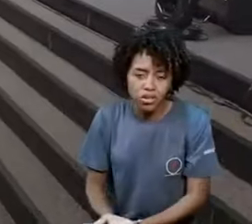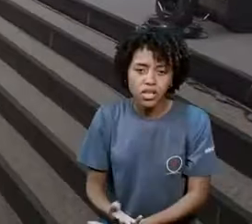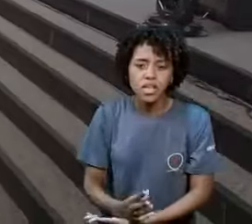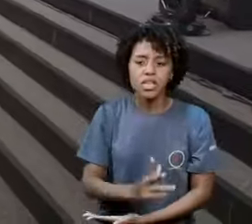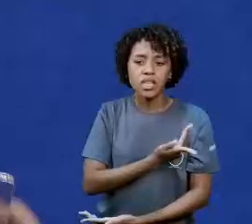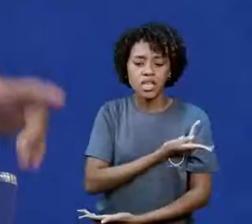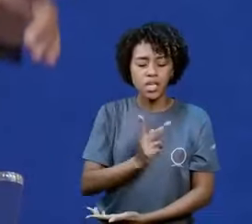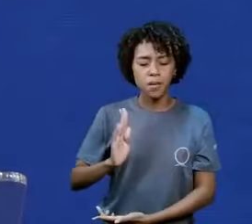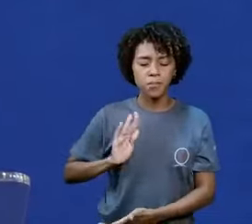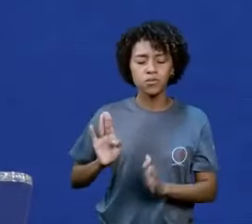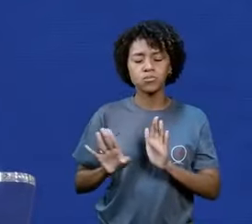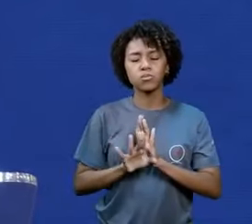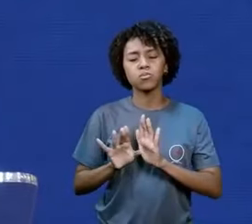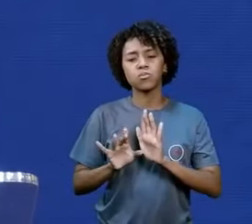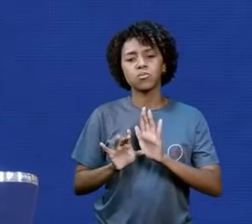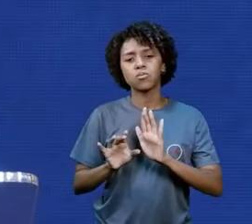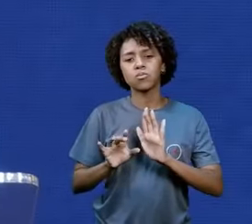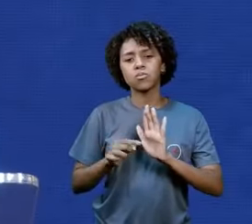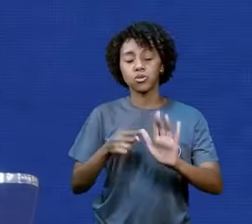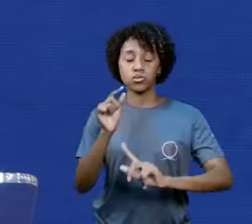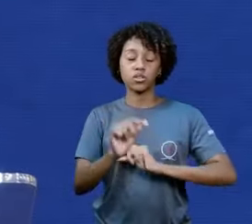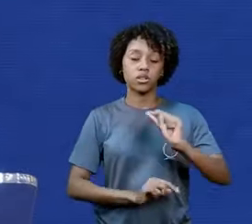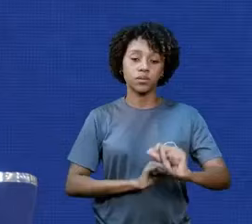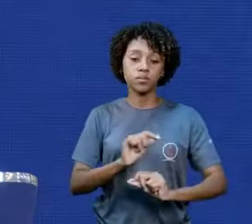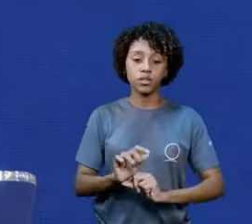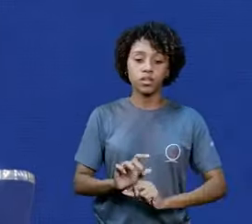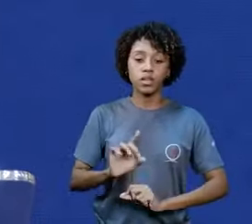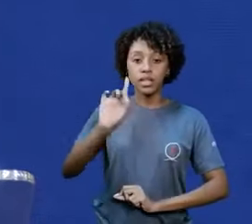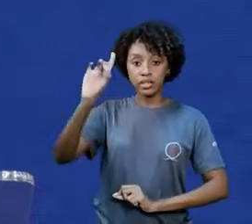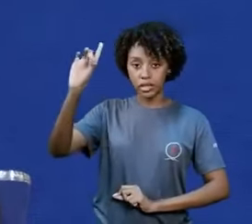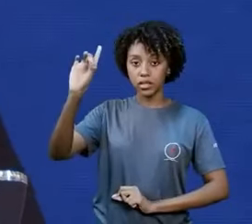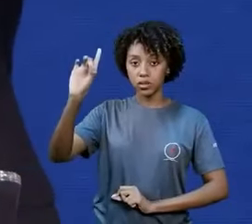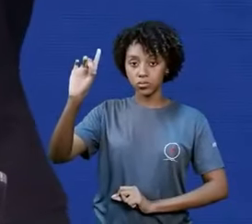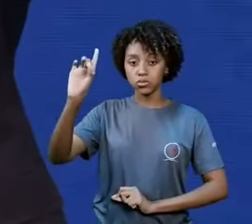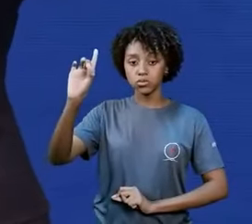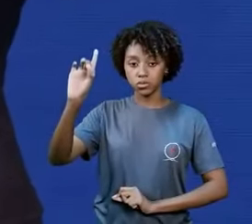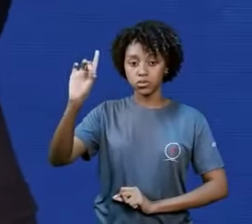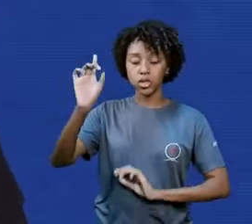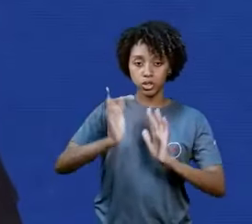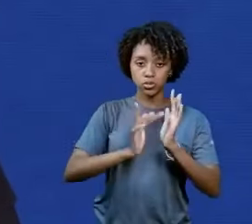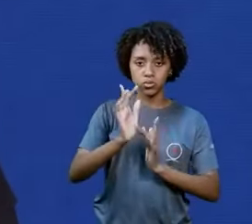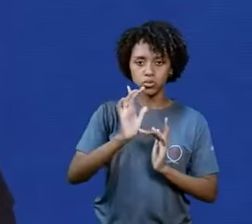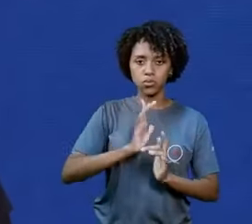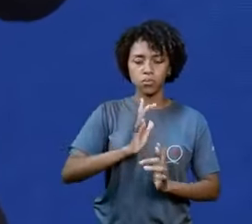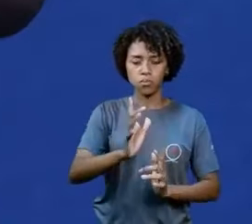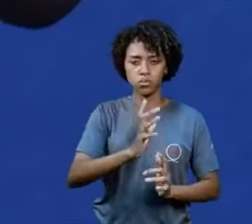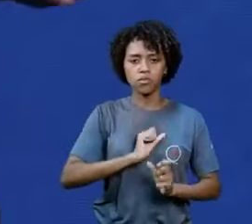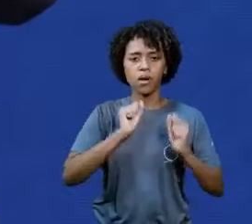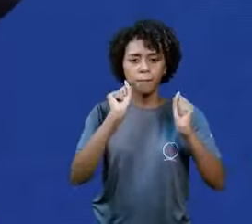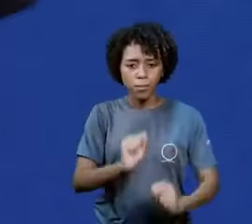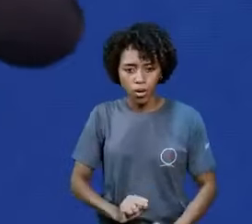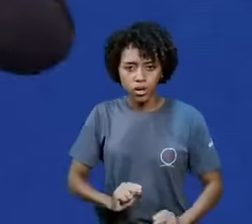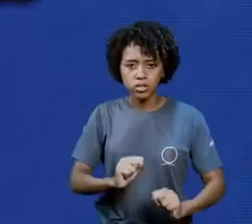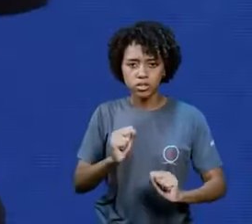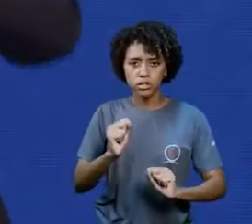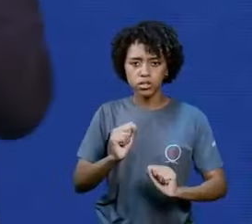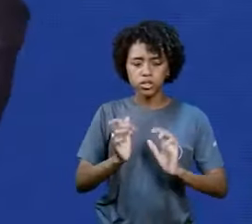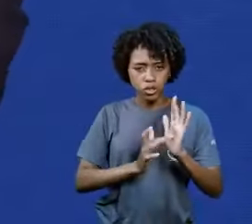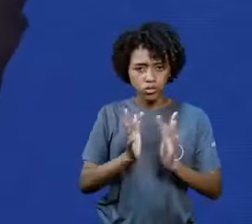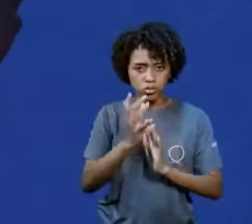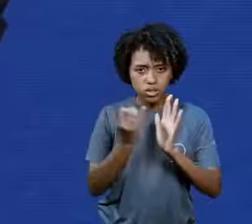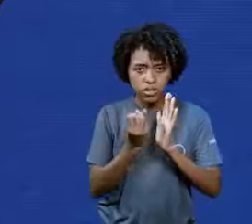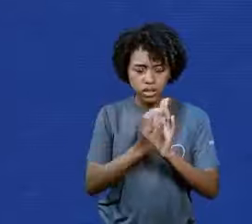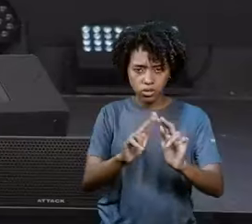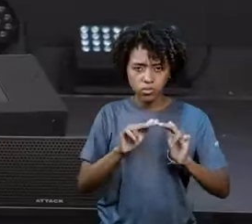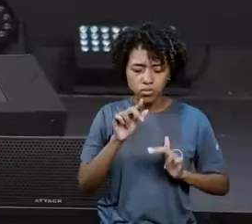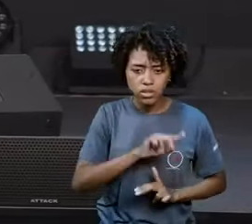diz pode perfeitamente se salvar o que por ele se chegou a Deus vivendo sempre para interceder por ele tá agindo o tempo todo você